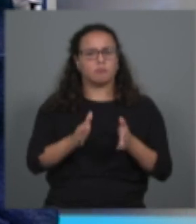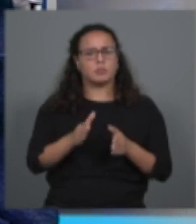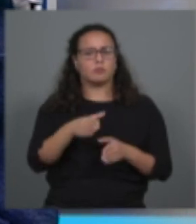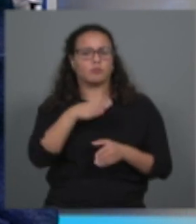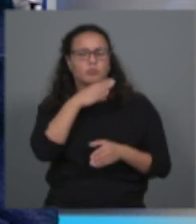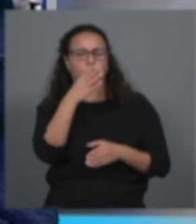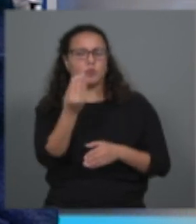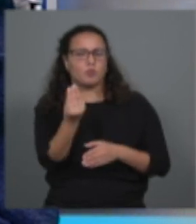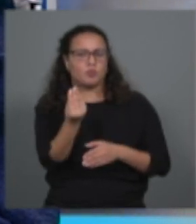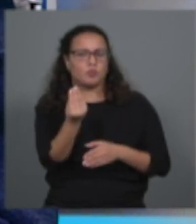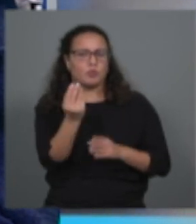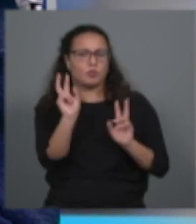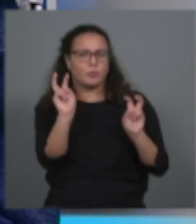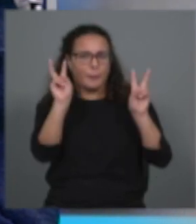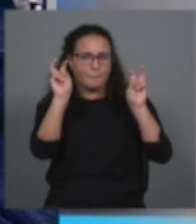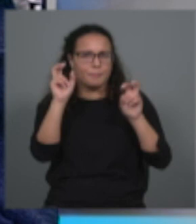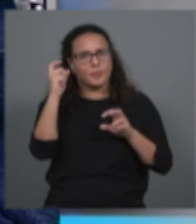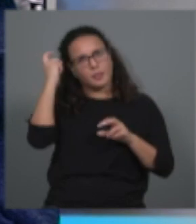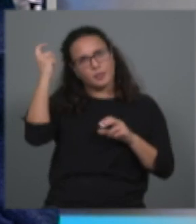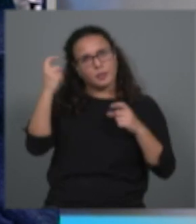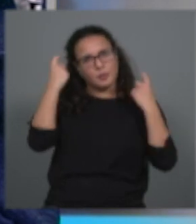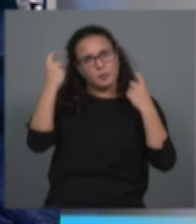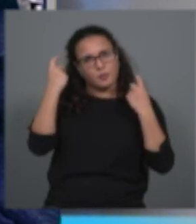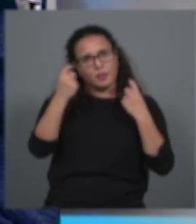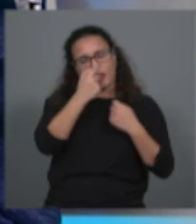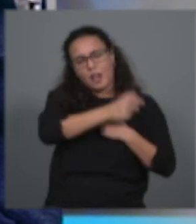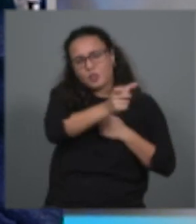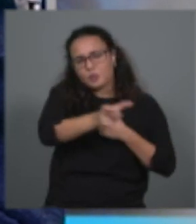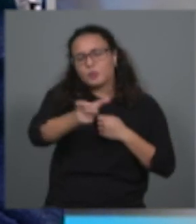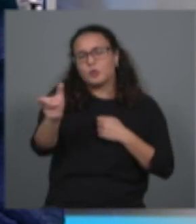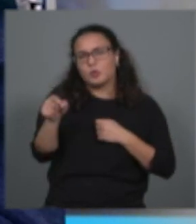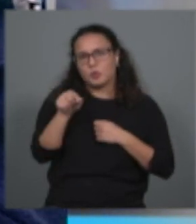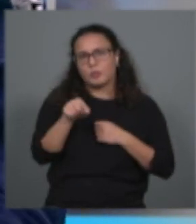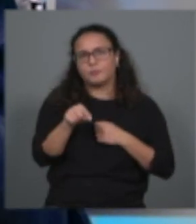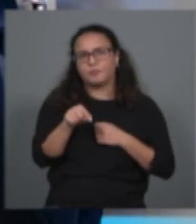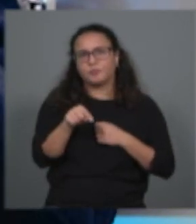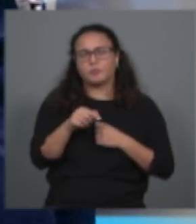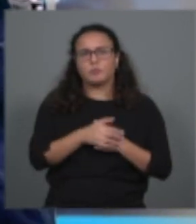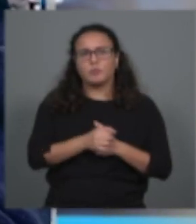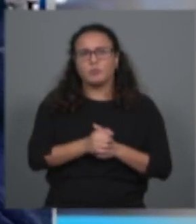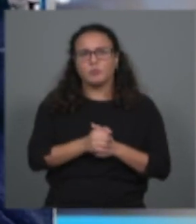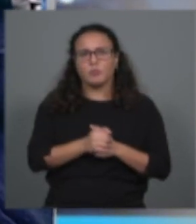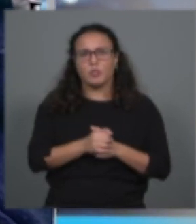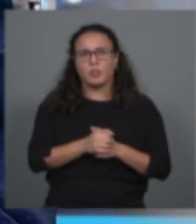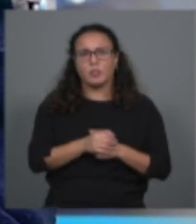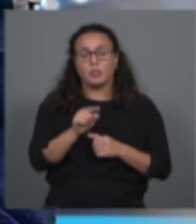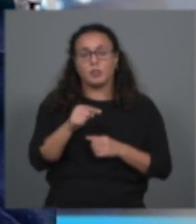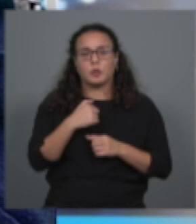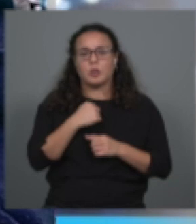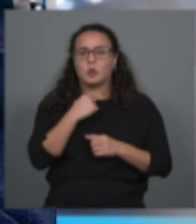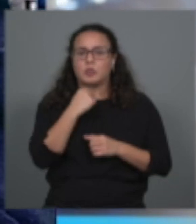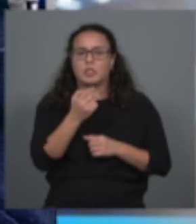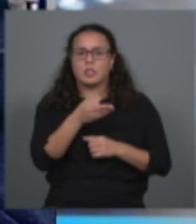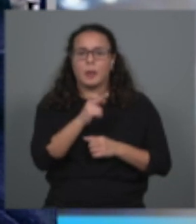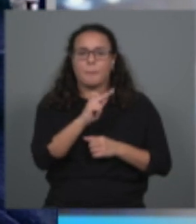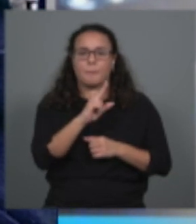mais carenciados. Eu que agora, pela graça de Deus, vivo no bairro, na paróquia São